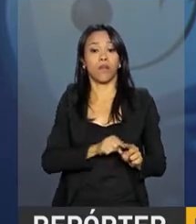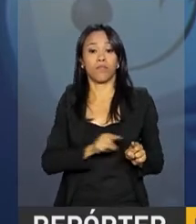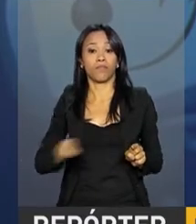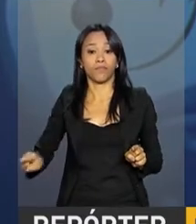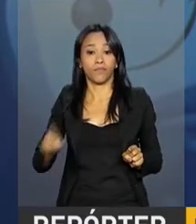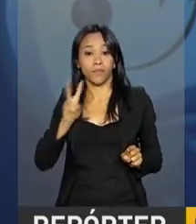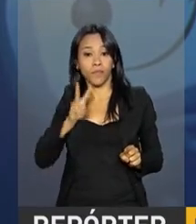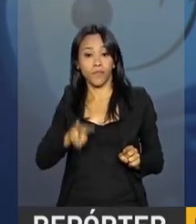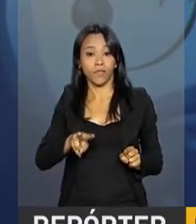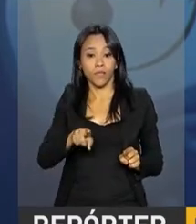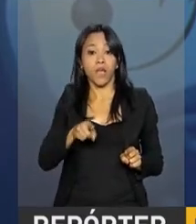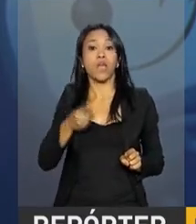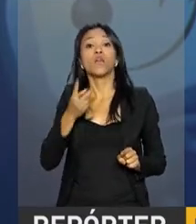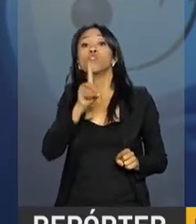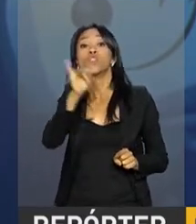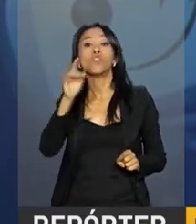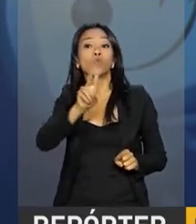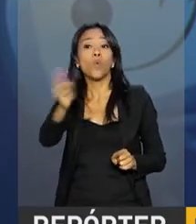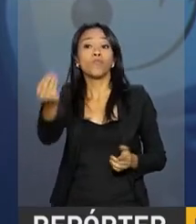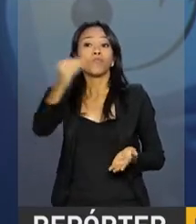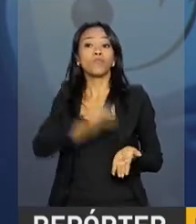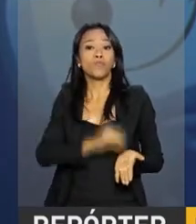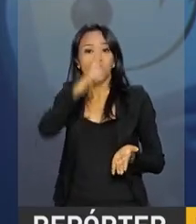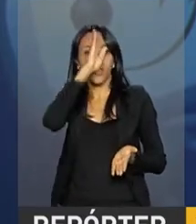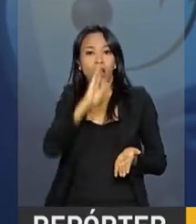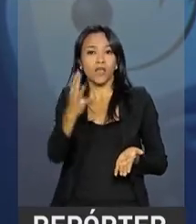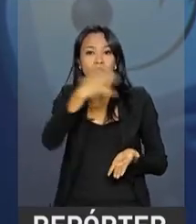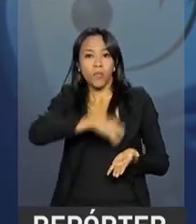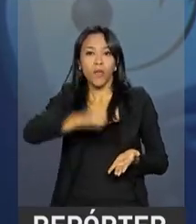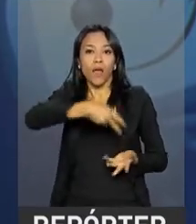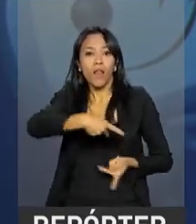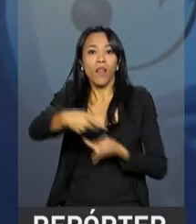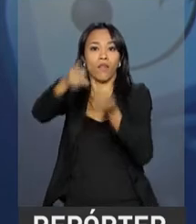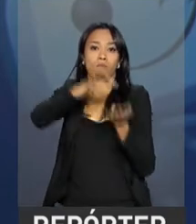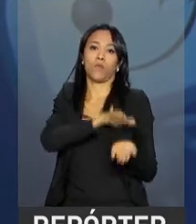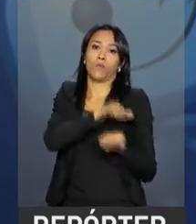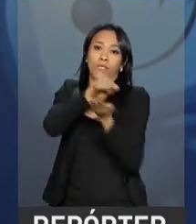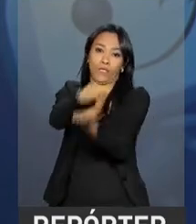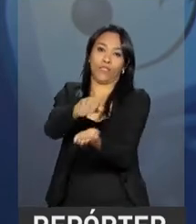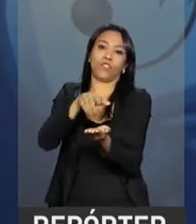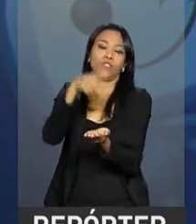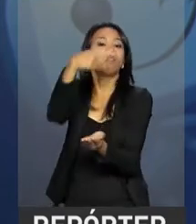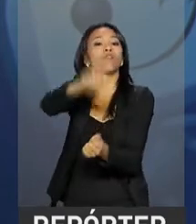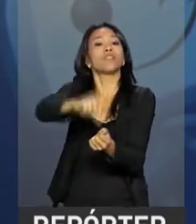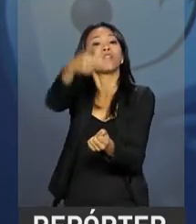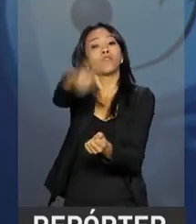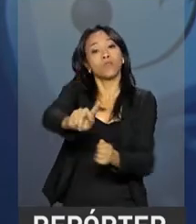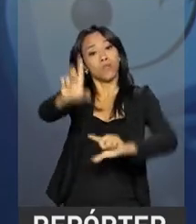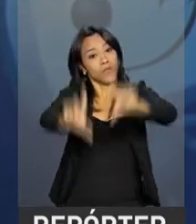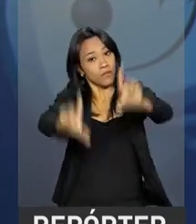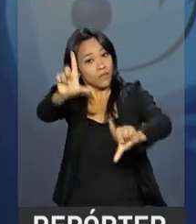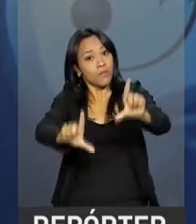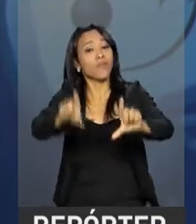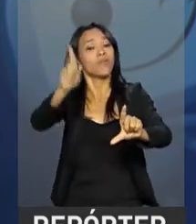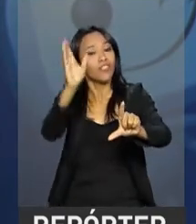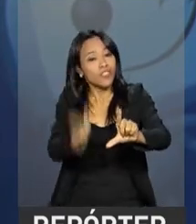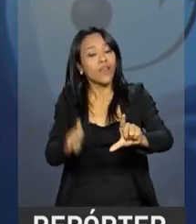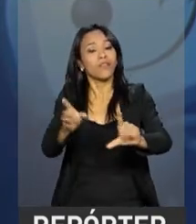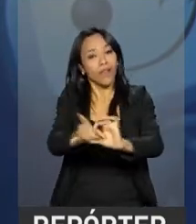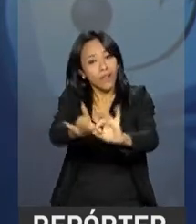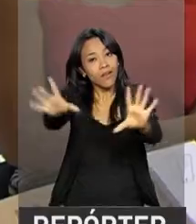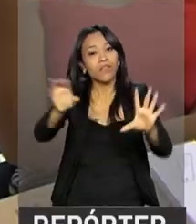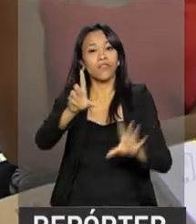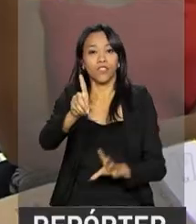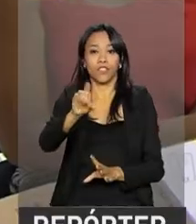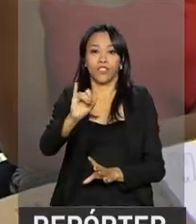www.sejadigital.com.br. Faça o agendamento para poder retirar gratuitamente seu kit e poder fazer a instalação e já receber o sinal digital que ele já está disponível,